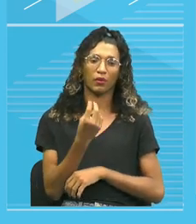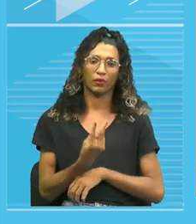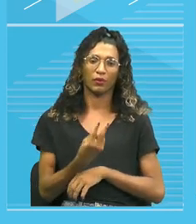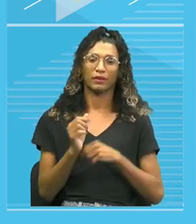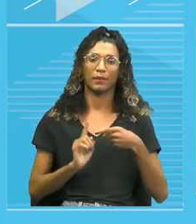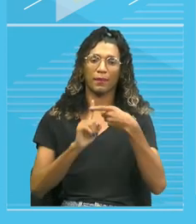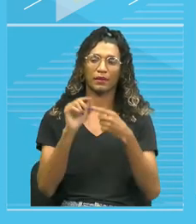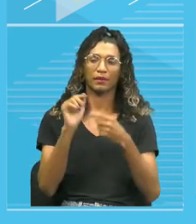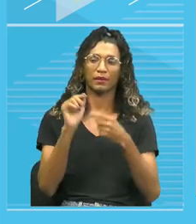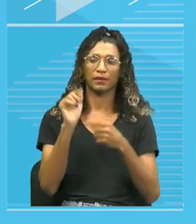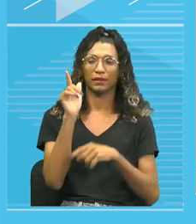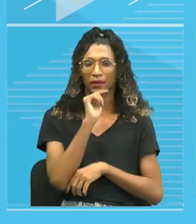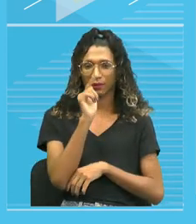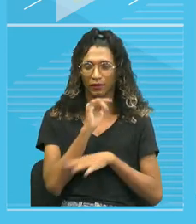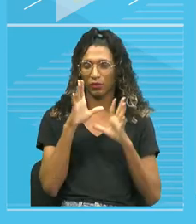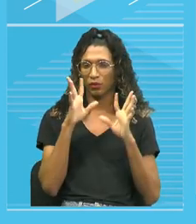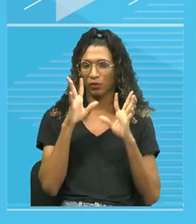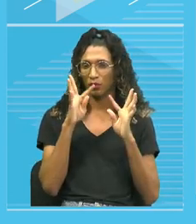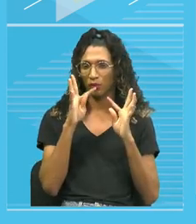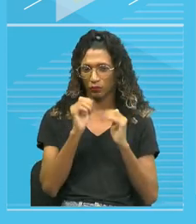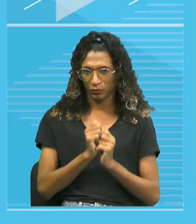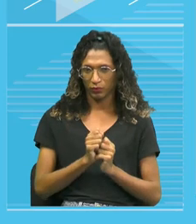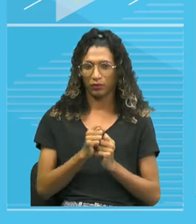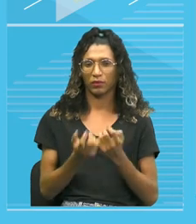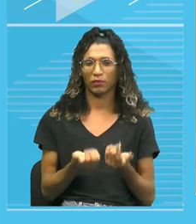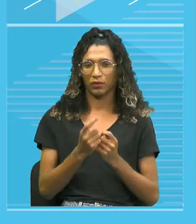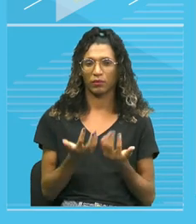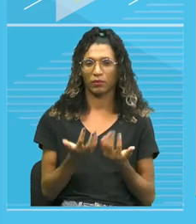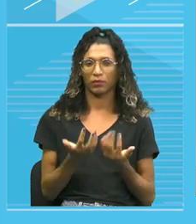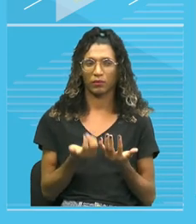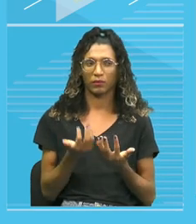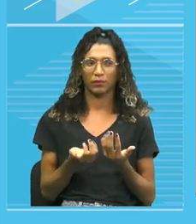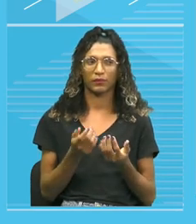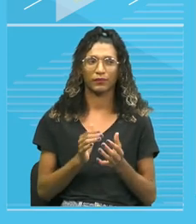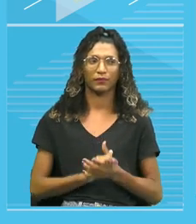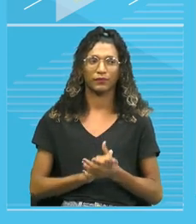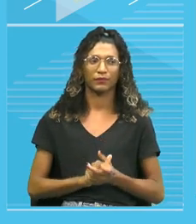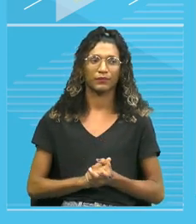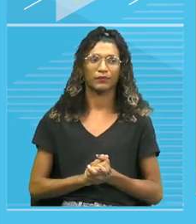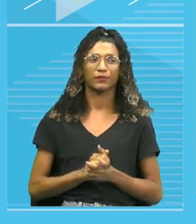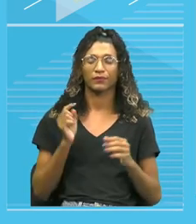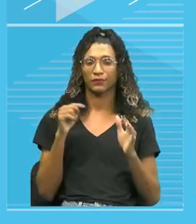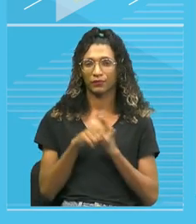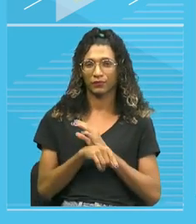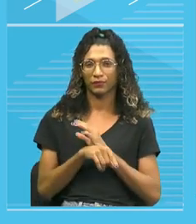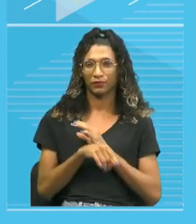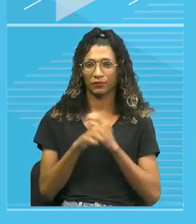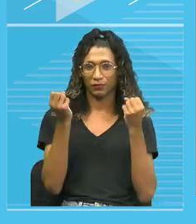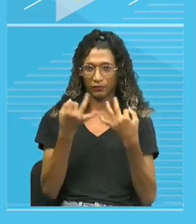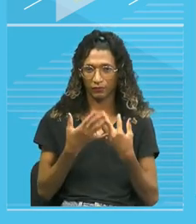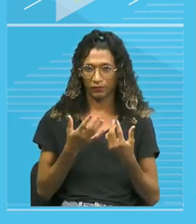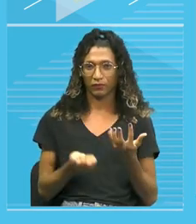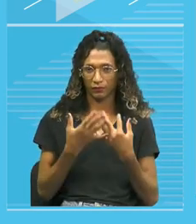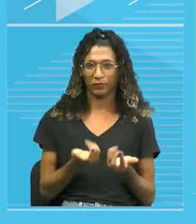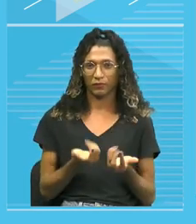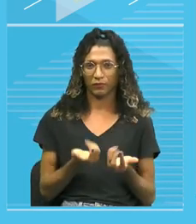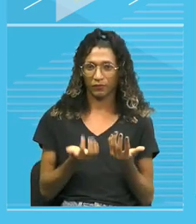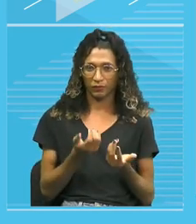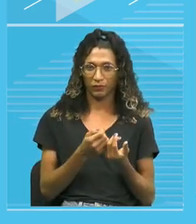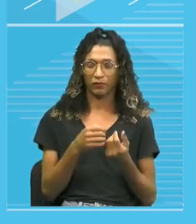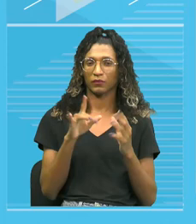e água toda a reação de combustão completa a questão falou que a combustão completa